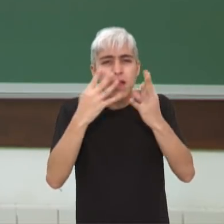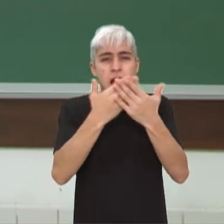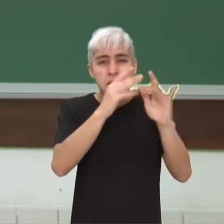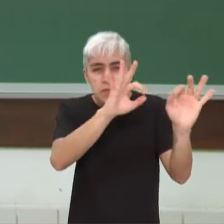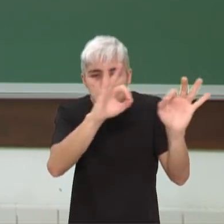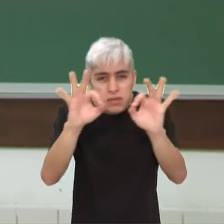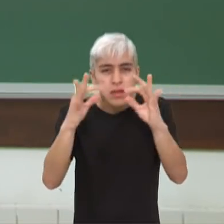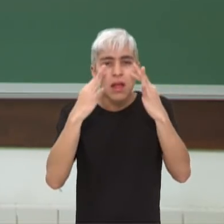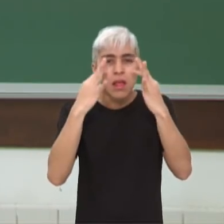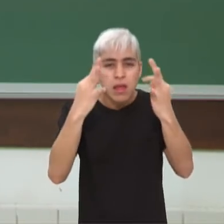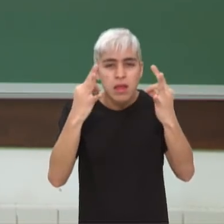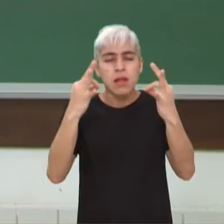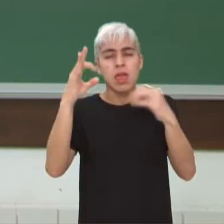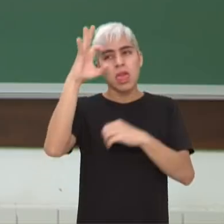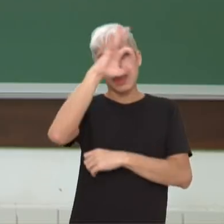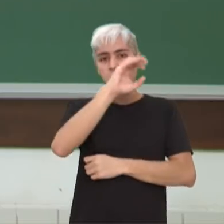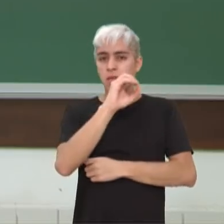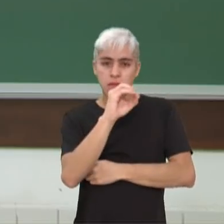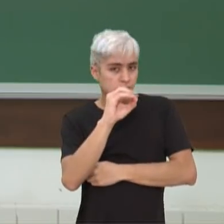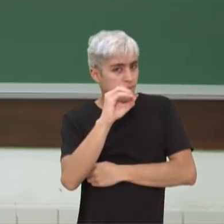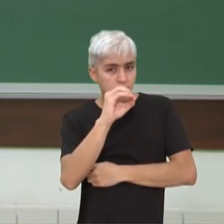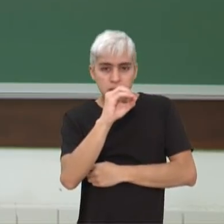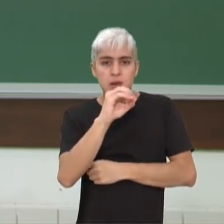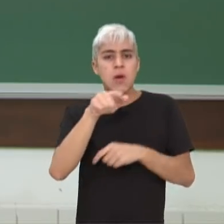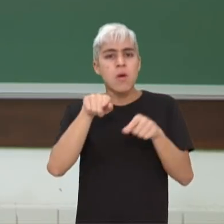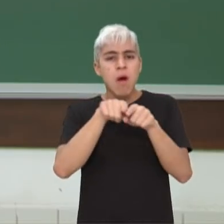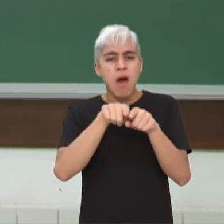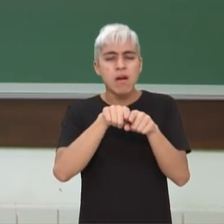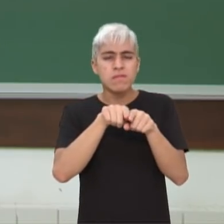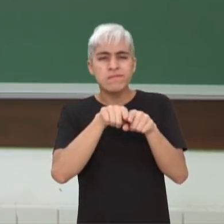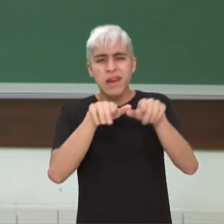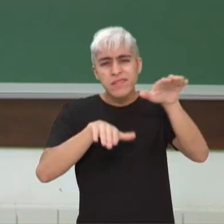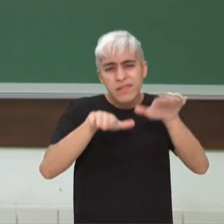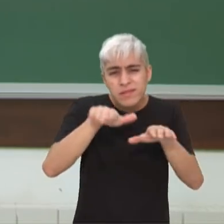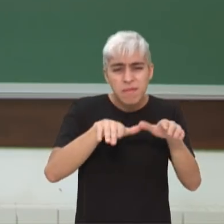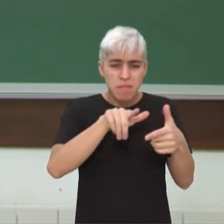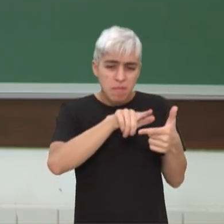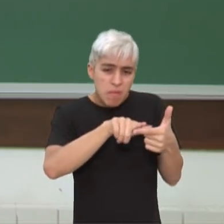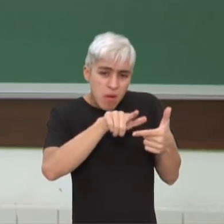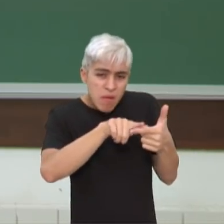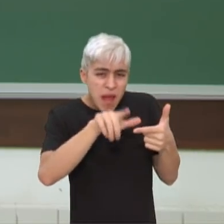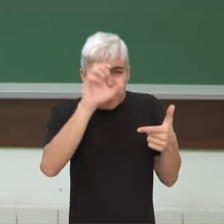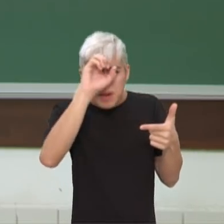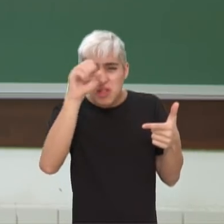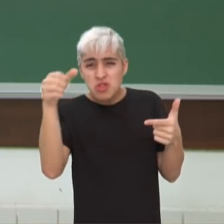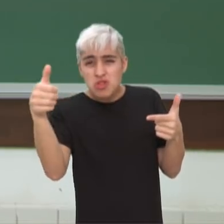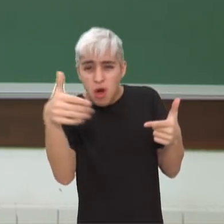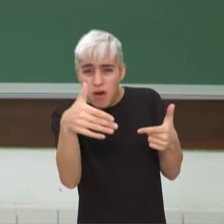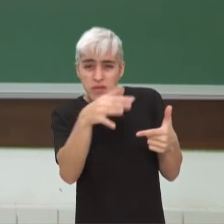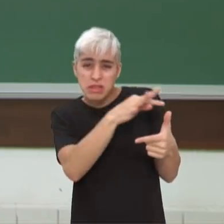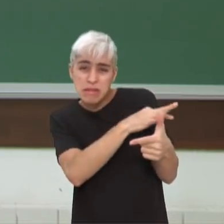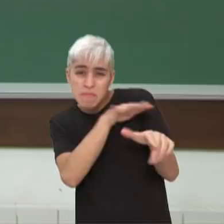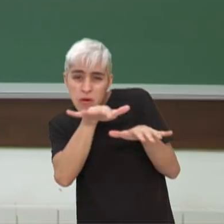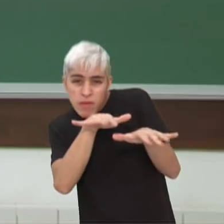aula, você certamente não vai ter ali tantos problemas para aprender uma nova técnica de movimento que seu professor em